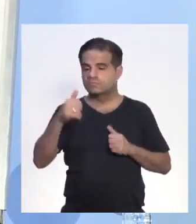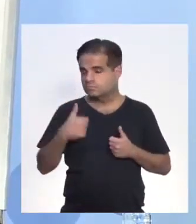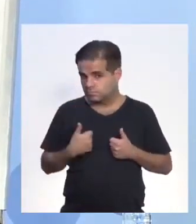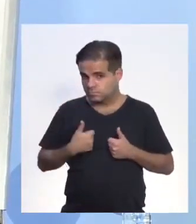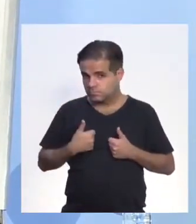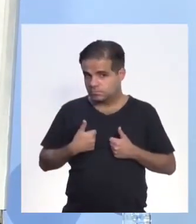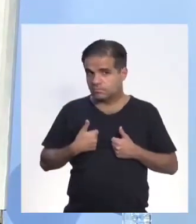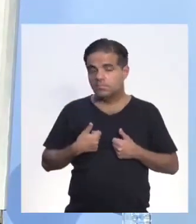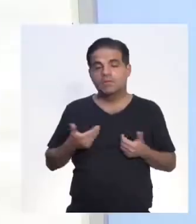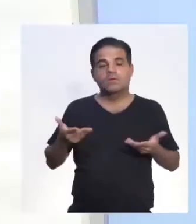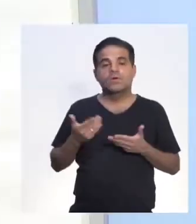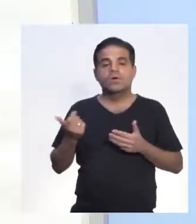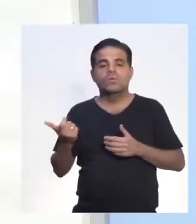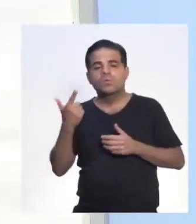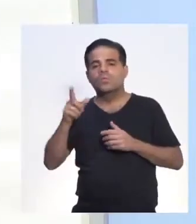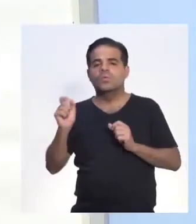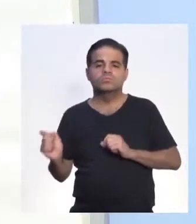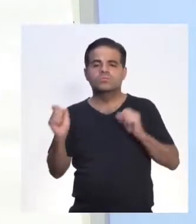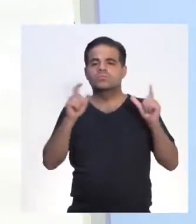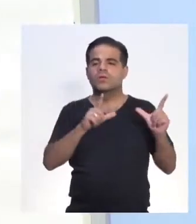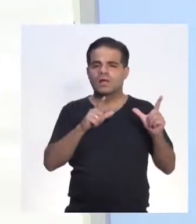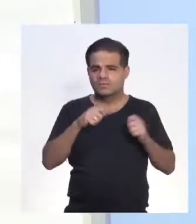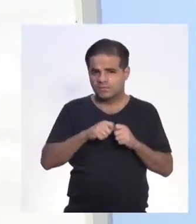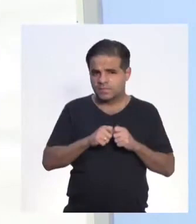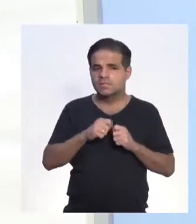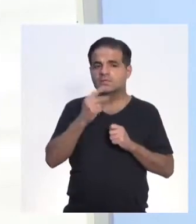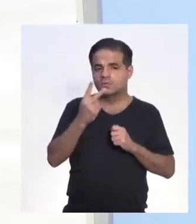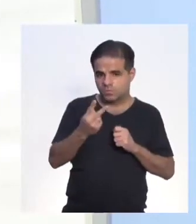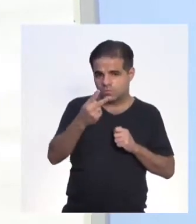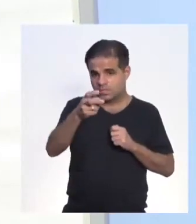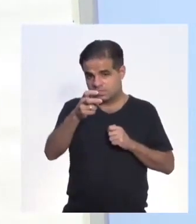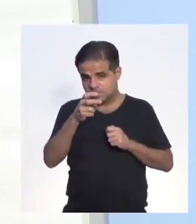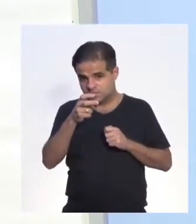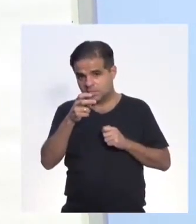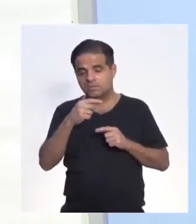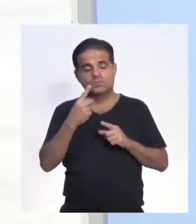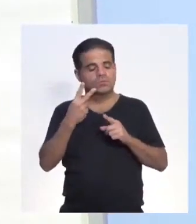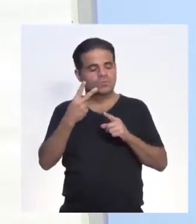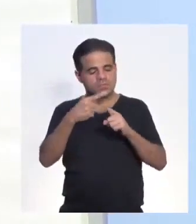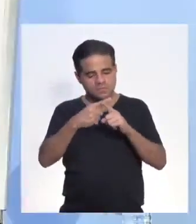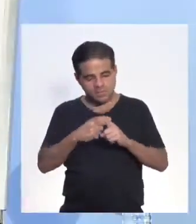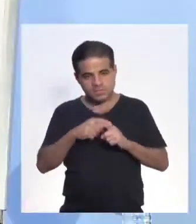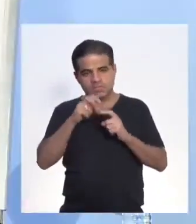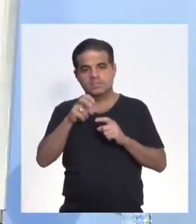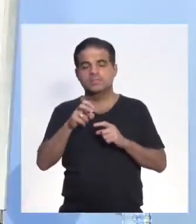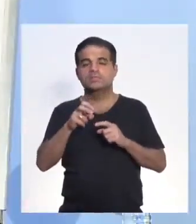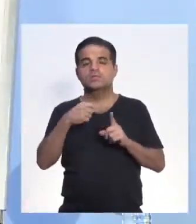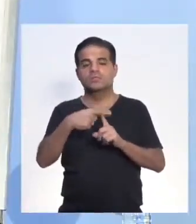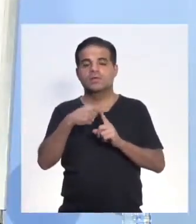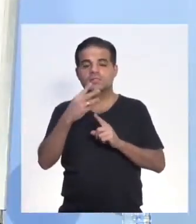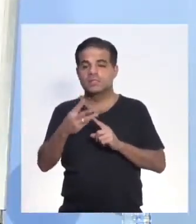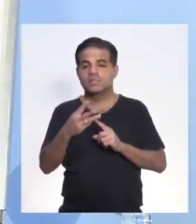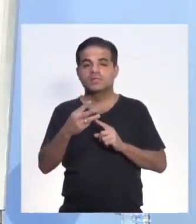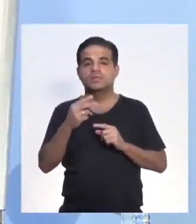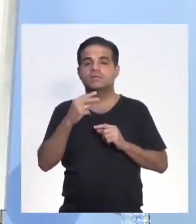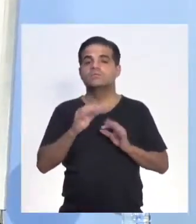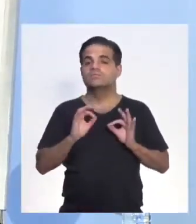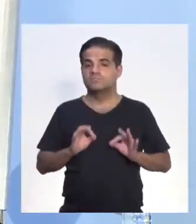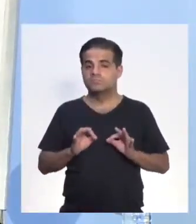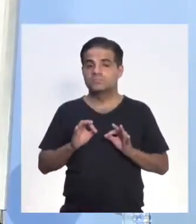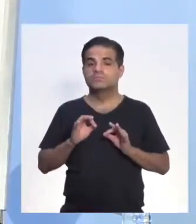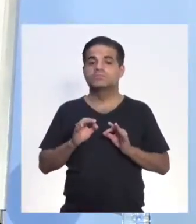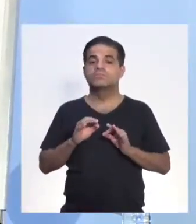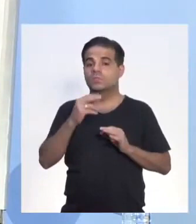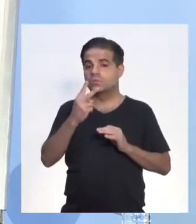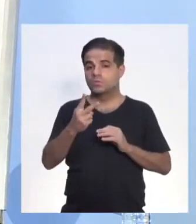bem? Agora, e o outro lado, professora? Eu vou ter que fazer 2 vezes 5 mais 3, porque 2x é 2 vezes x.